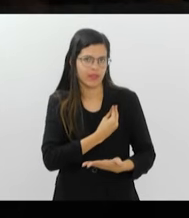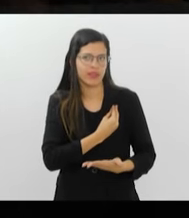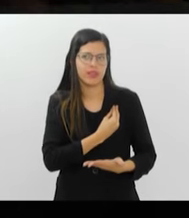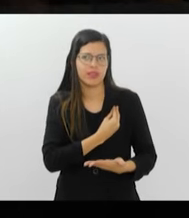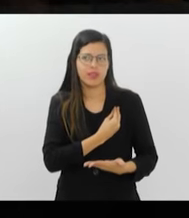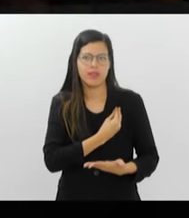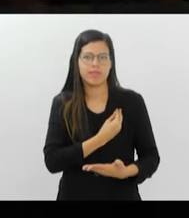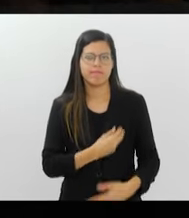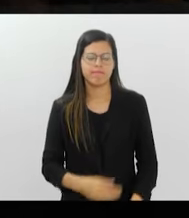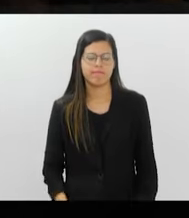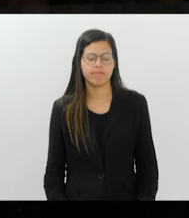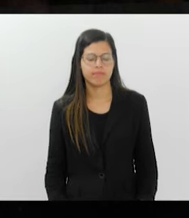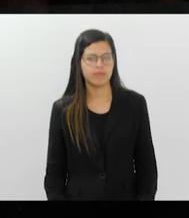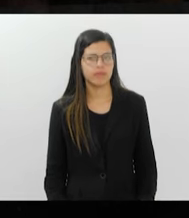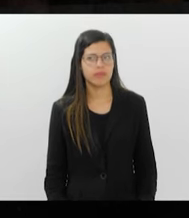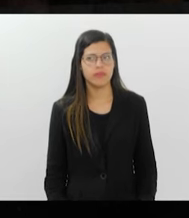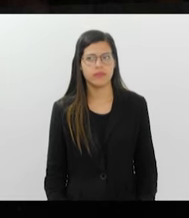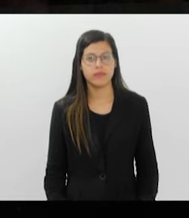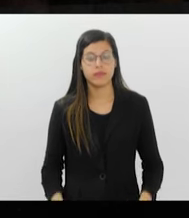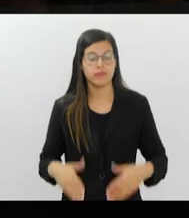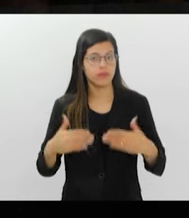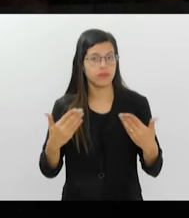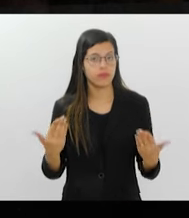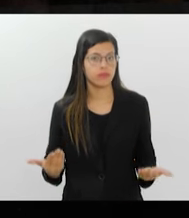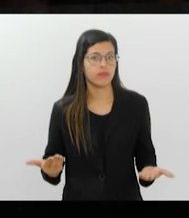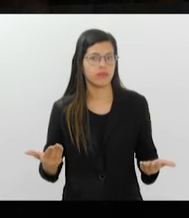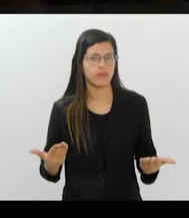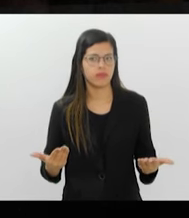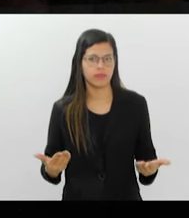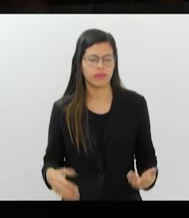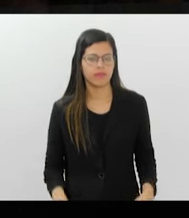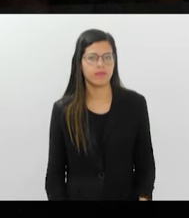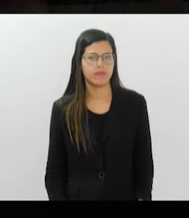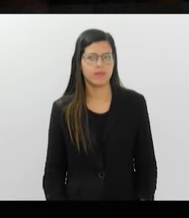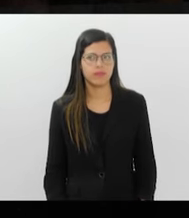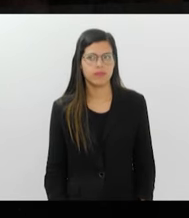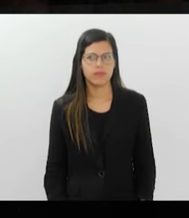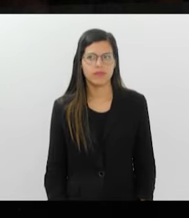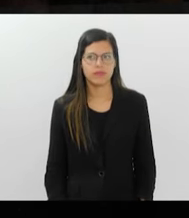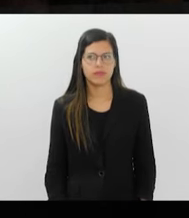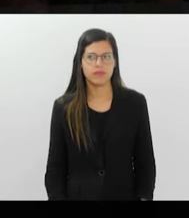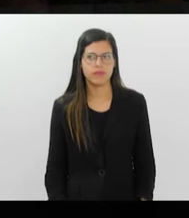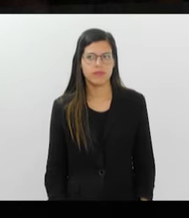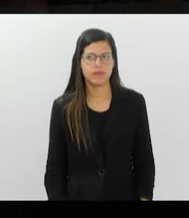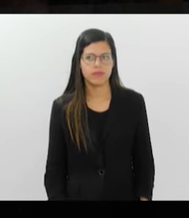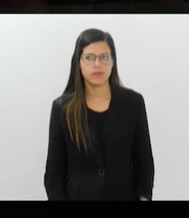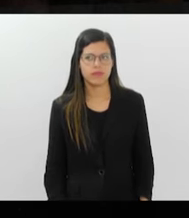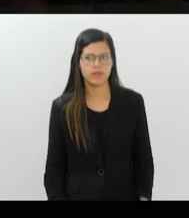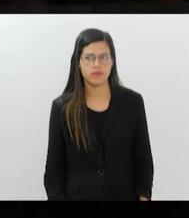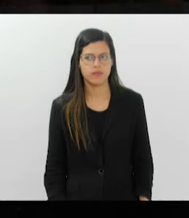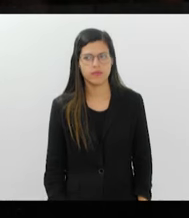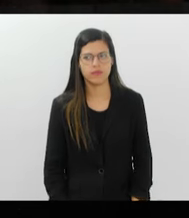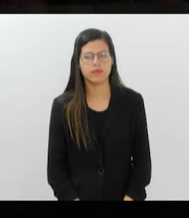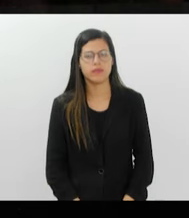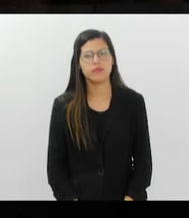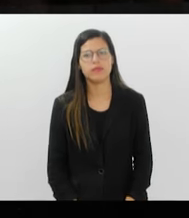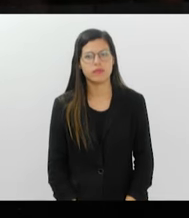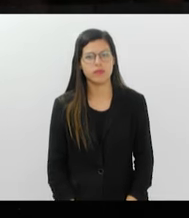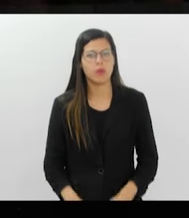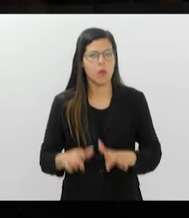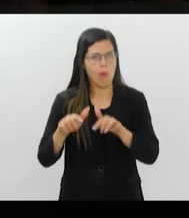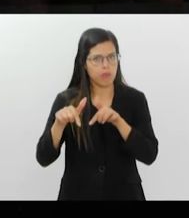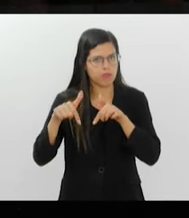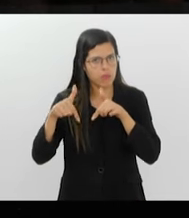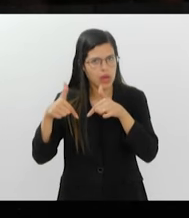na cabeça. Então, é um ato de um grande